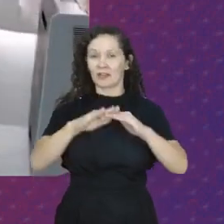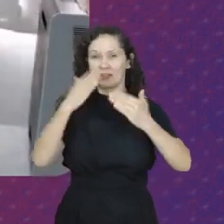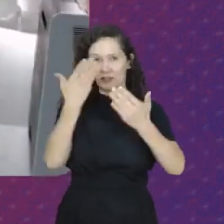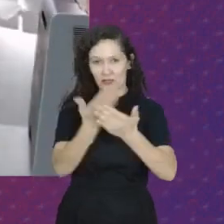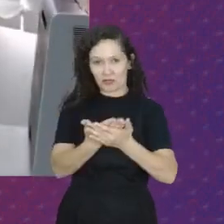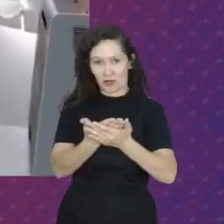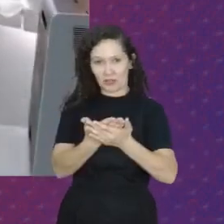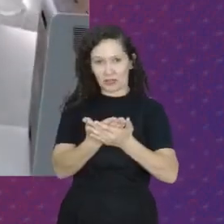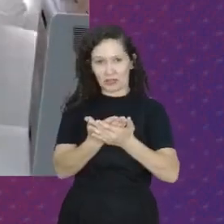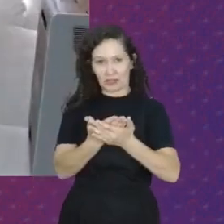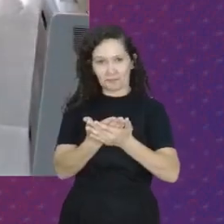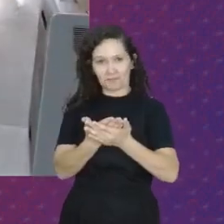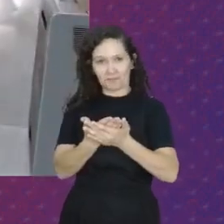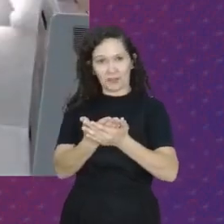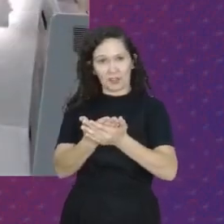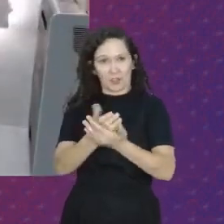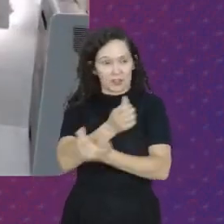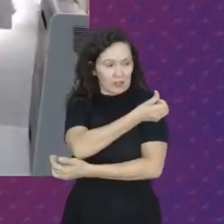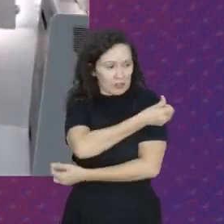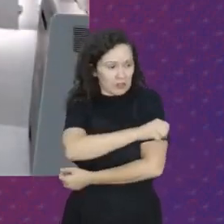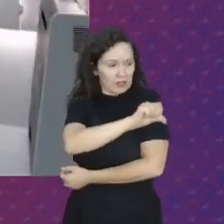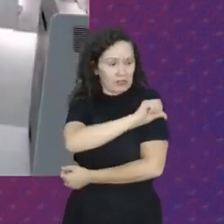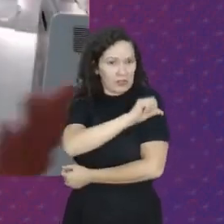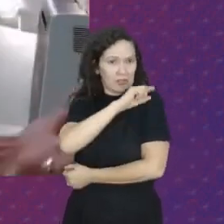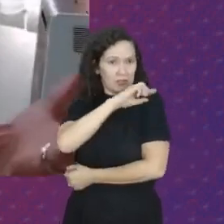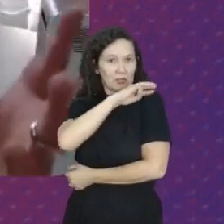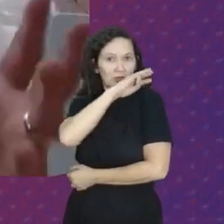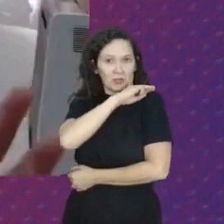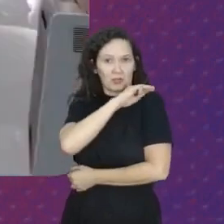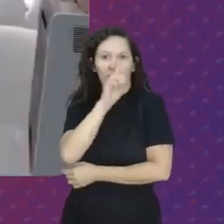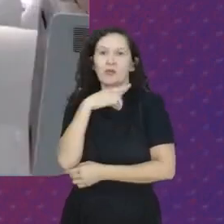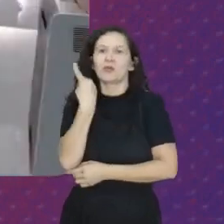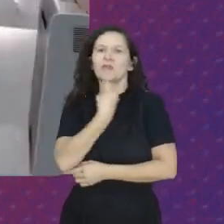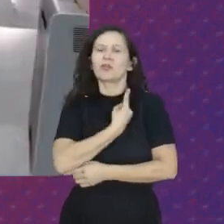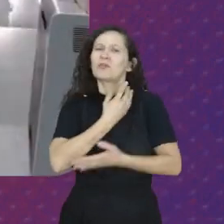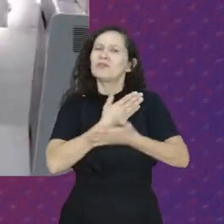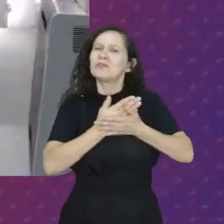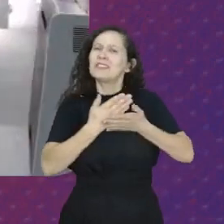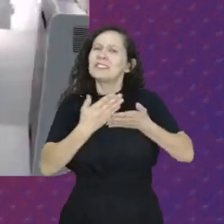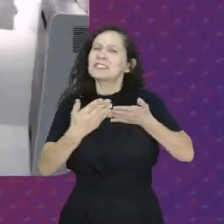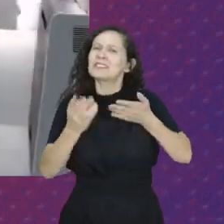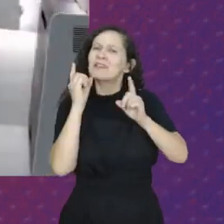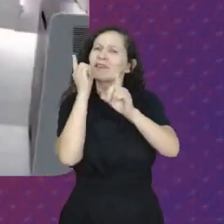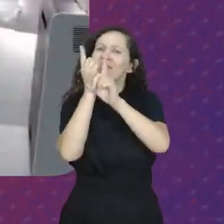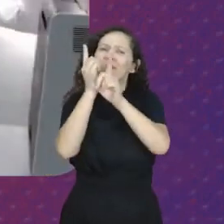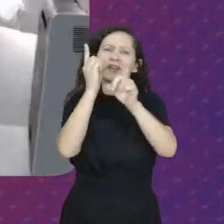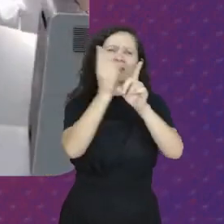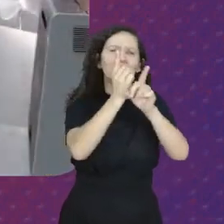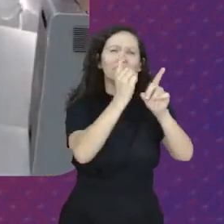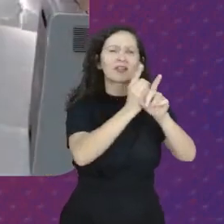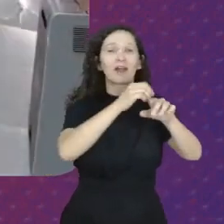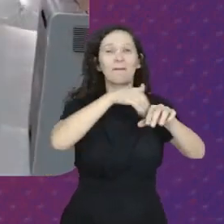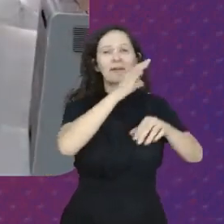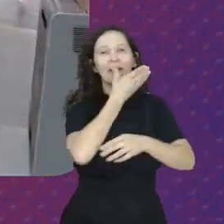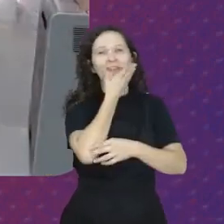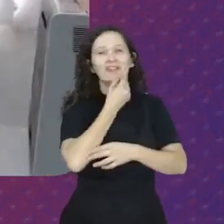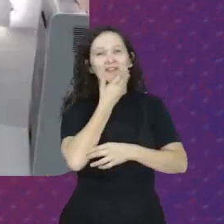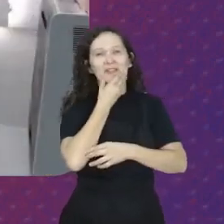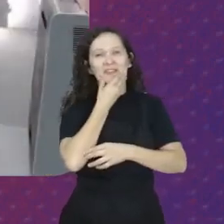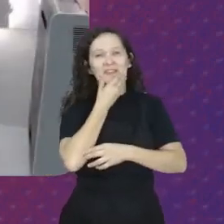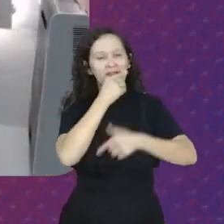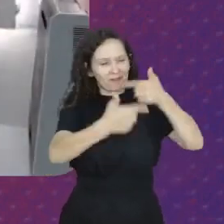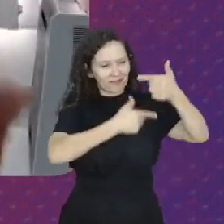educação, de anos finais do ensino fundamental e do ensino médio, nós vamos começar a encontrar mais homens ocupando